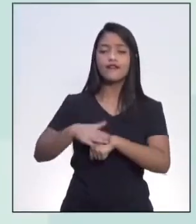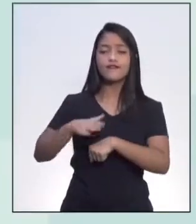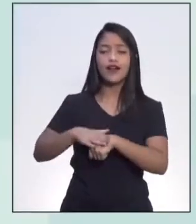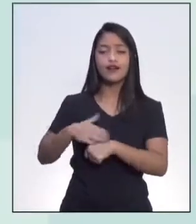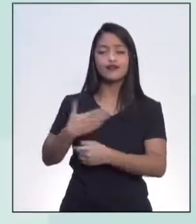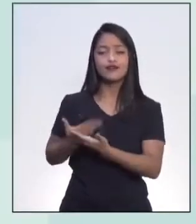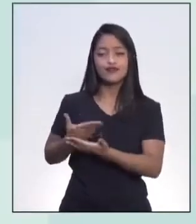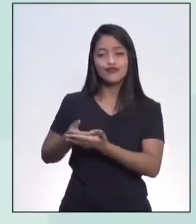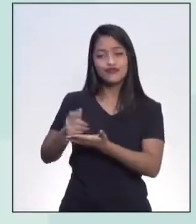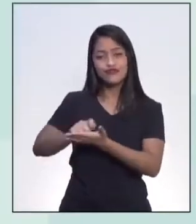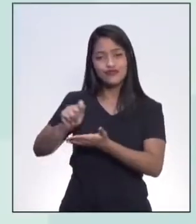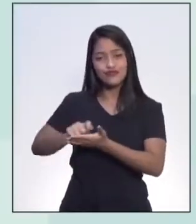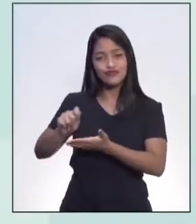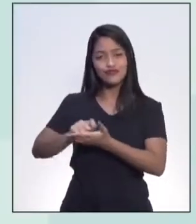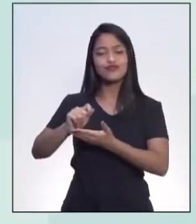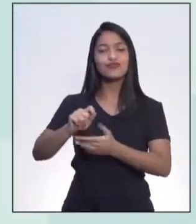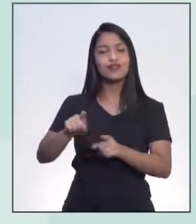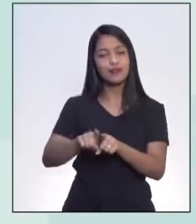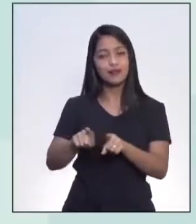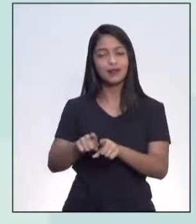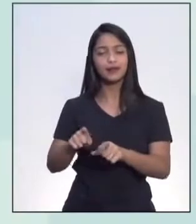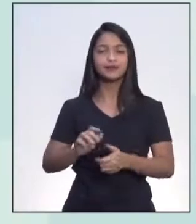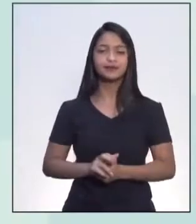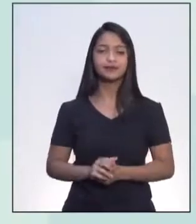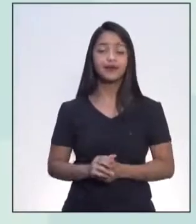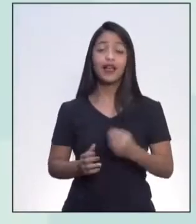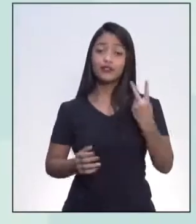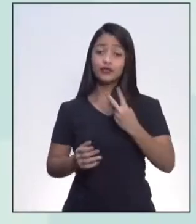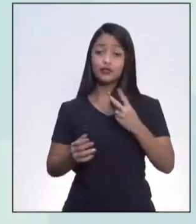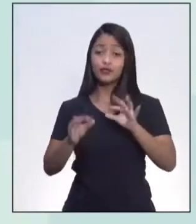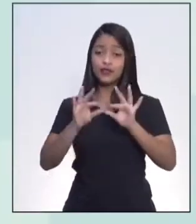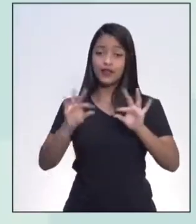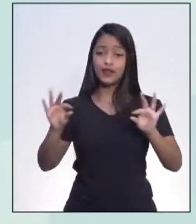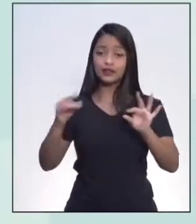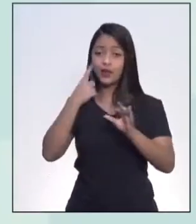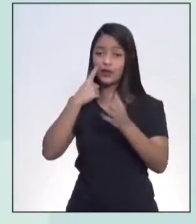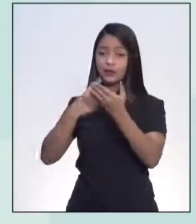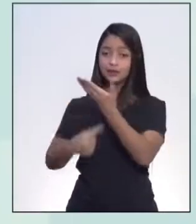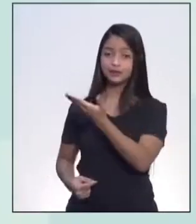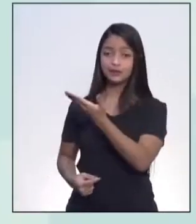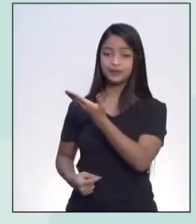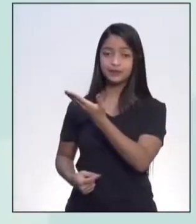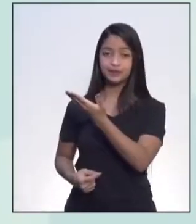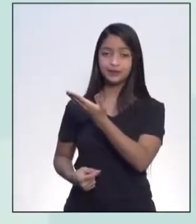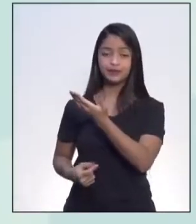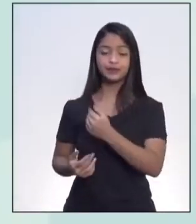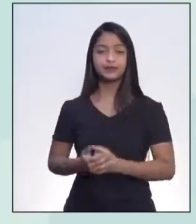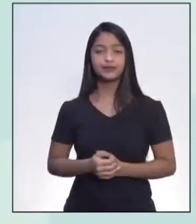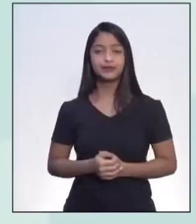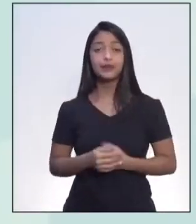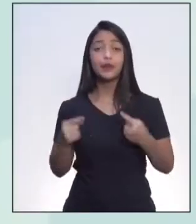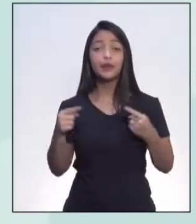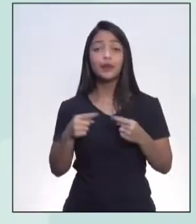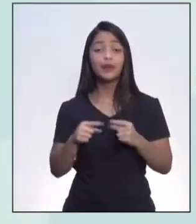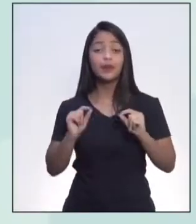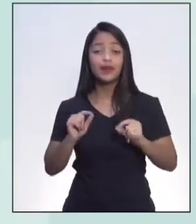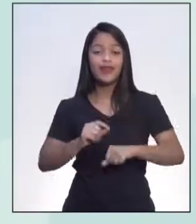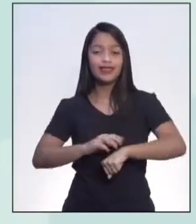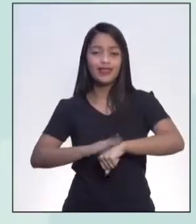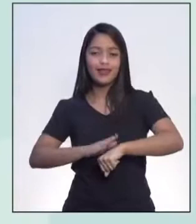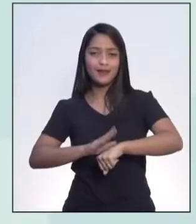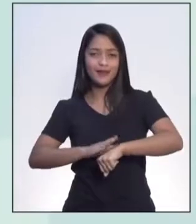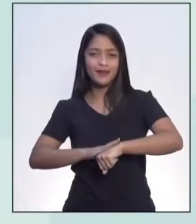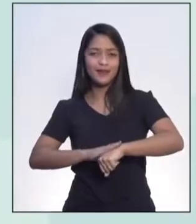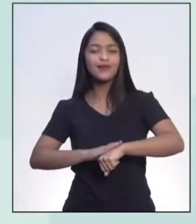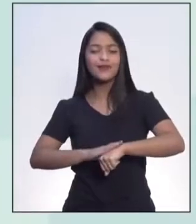Olha, segunda oração. Na sequência, qual é o momento? Em que tempo eu faço isso? Então, eu preciso de um